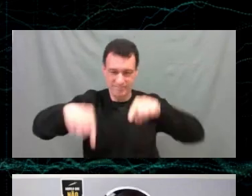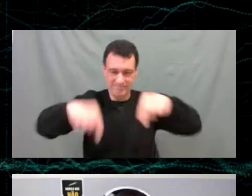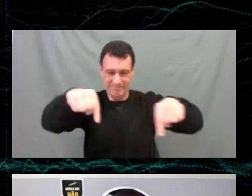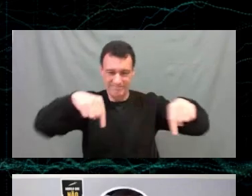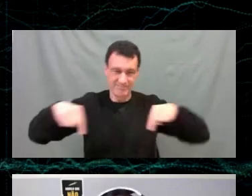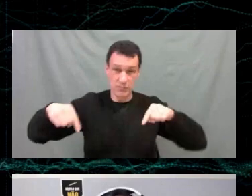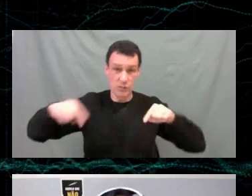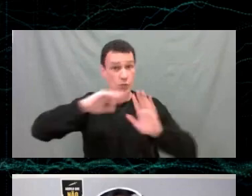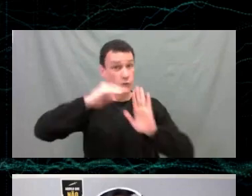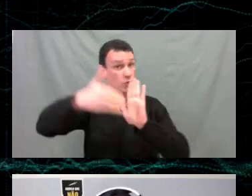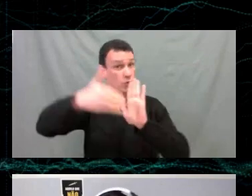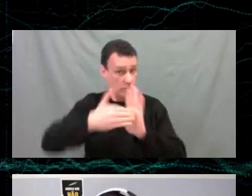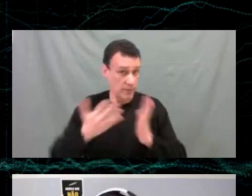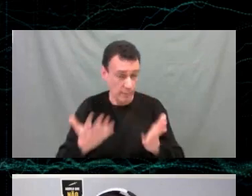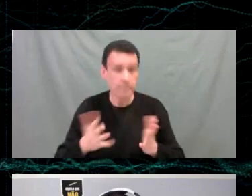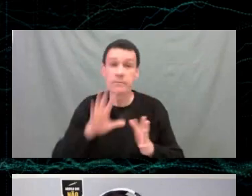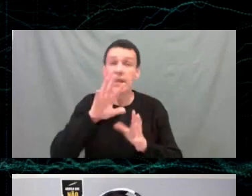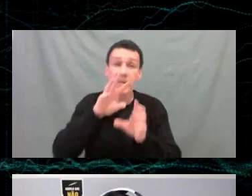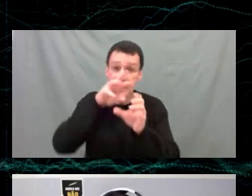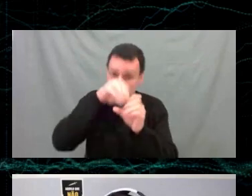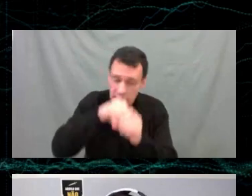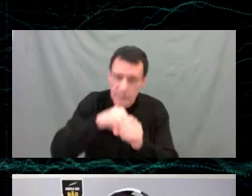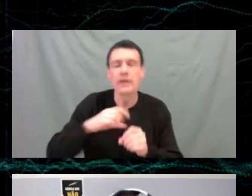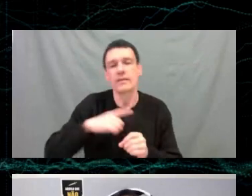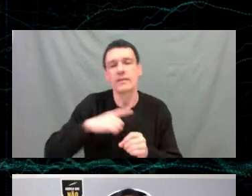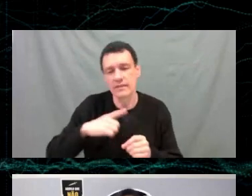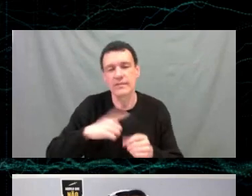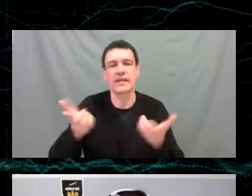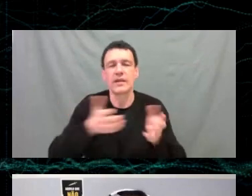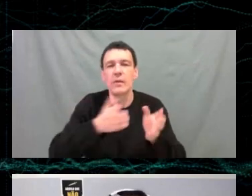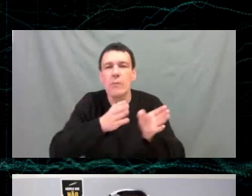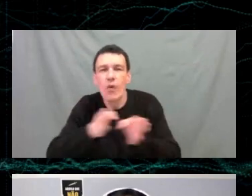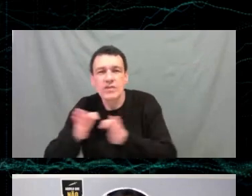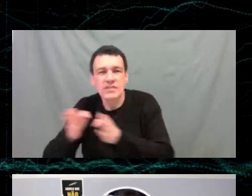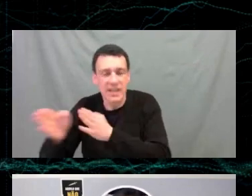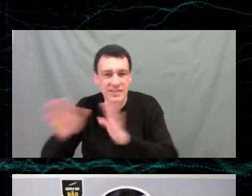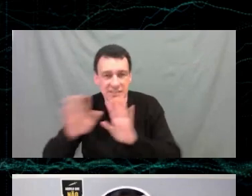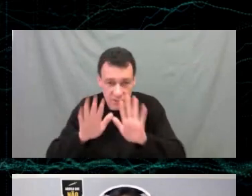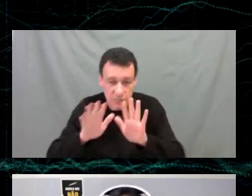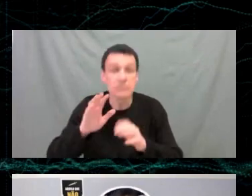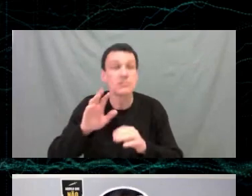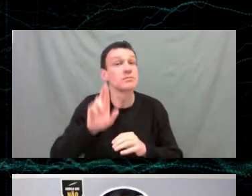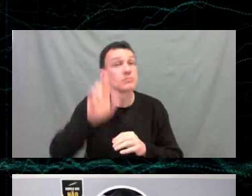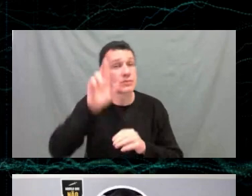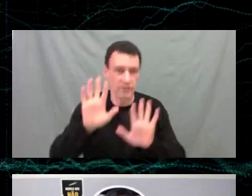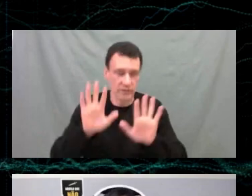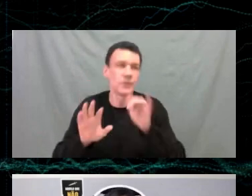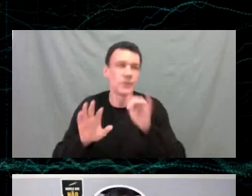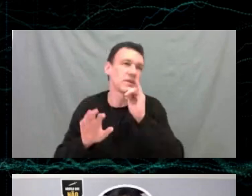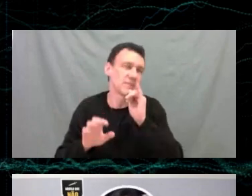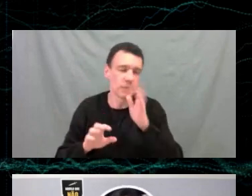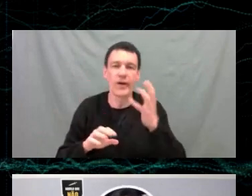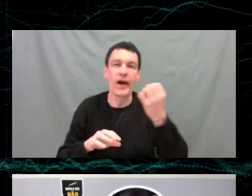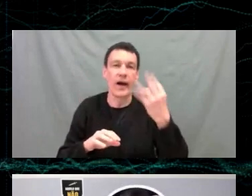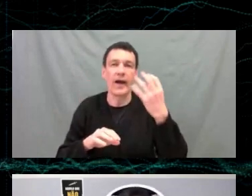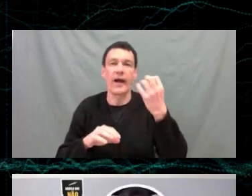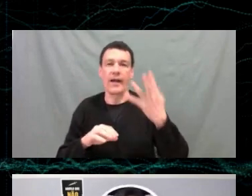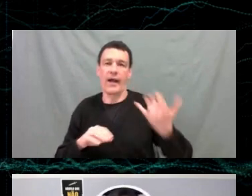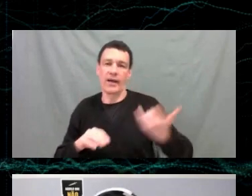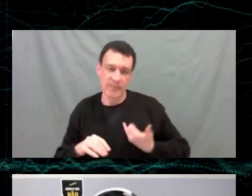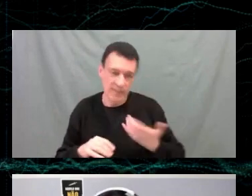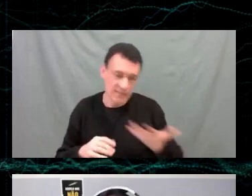dentro dele, vocês têm esses processos, que eles são responsáveis por desempenhar funções. Então, por exemplo, tem o alerter, que é o responsável por